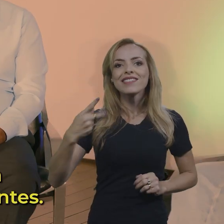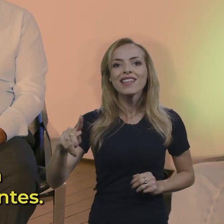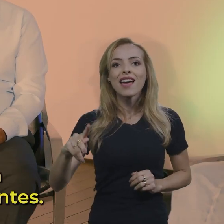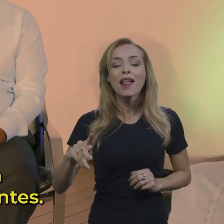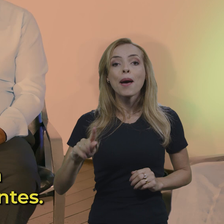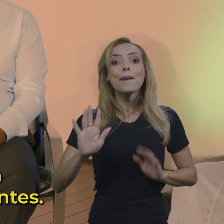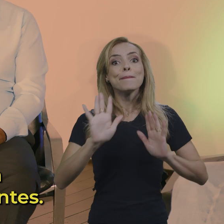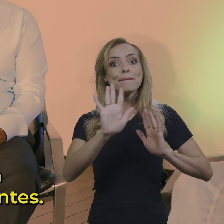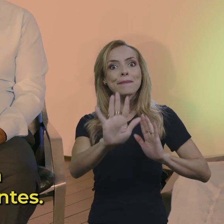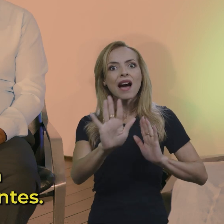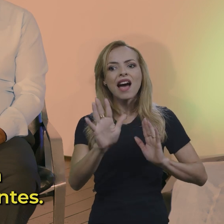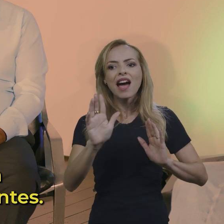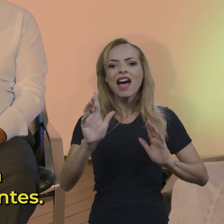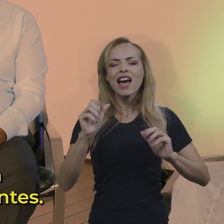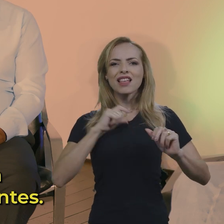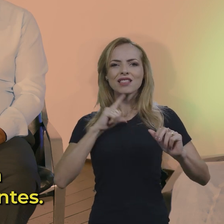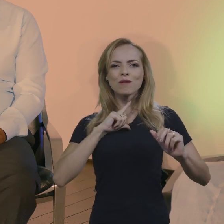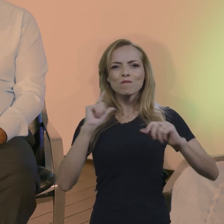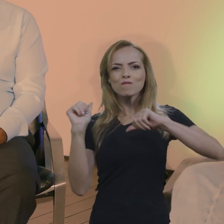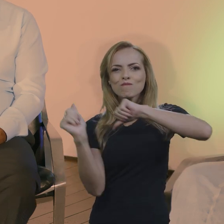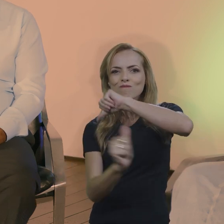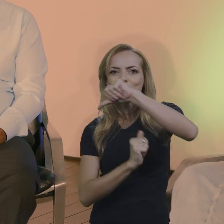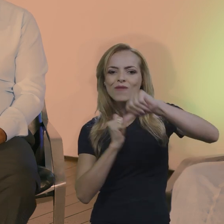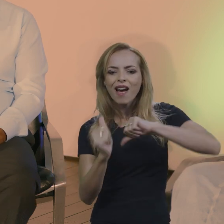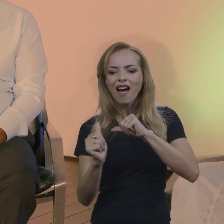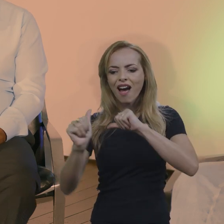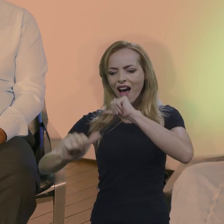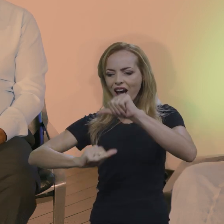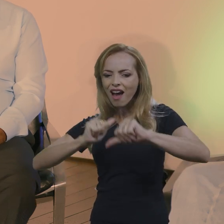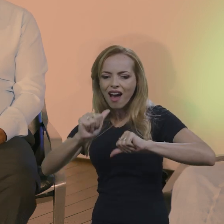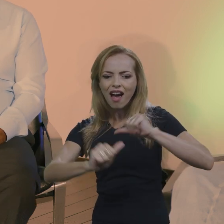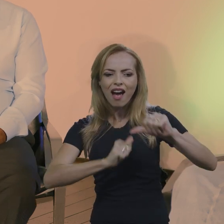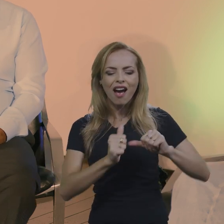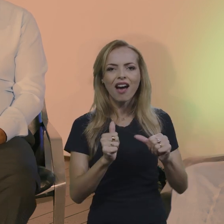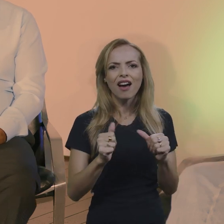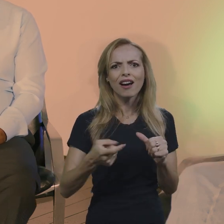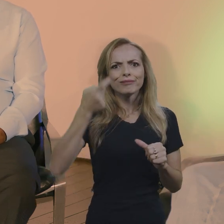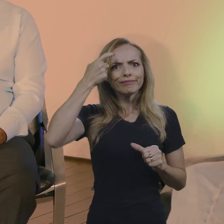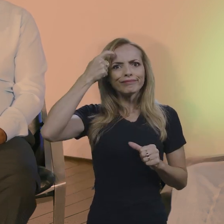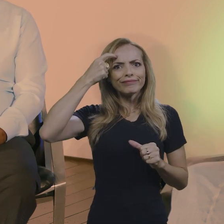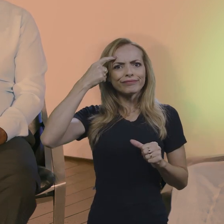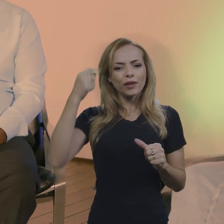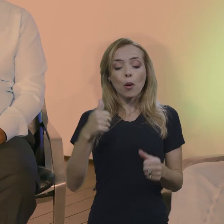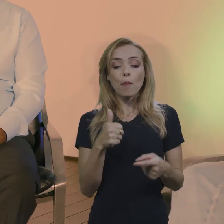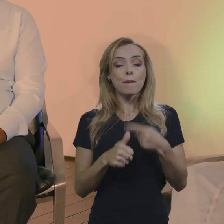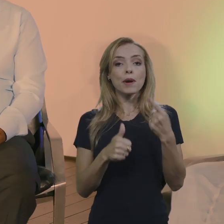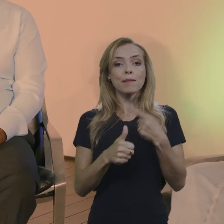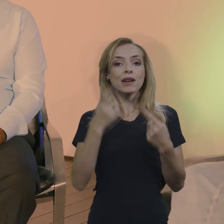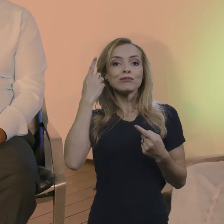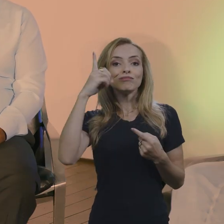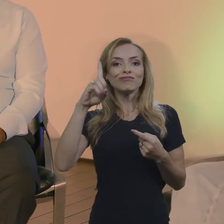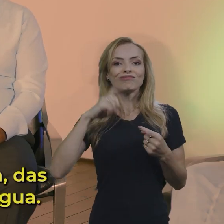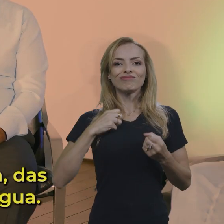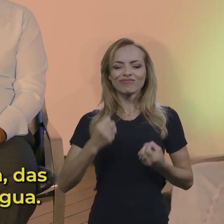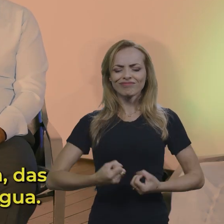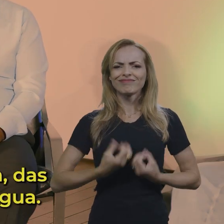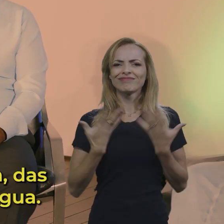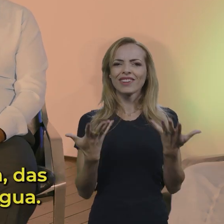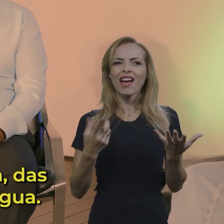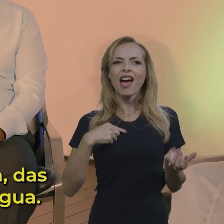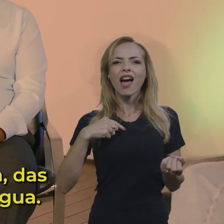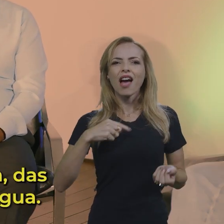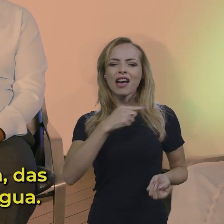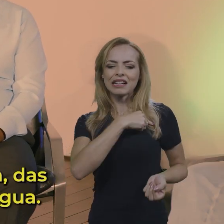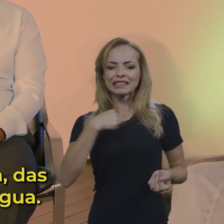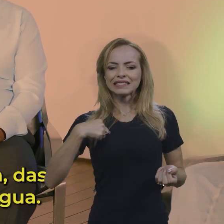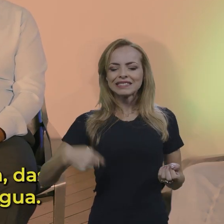porque ela tem muitas trocas com os outros estudantes. Ela se apresentou no primeiro dia como chinesa, falando